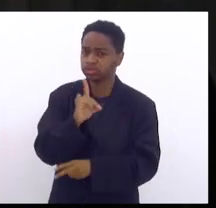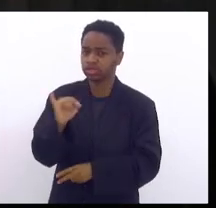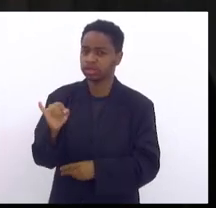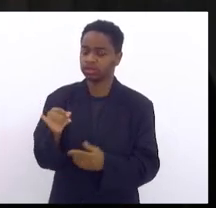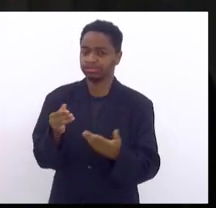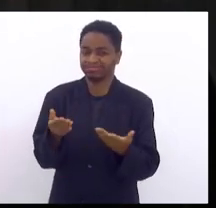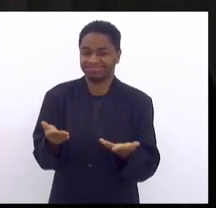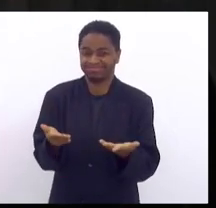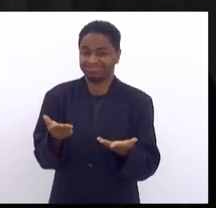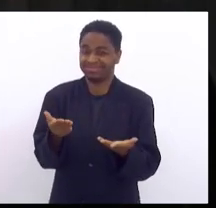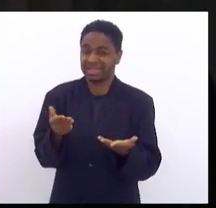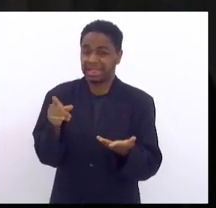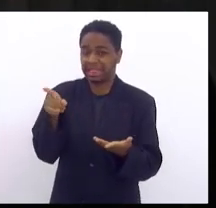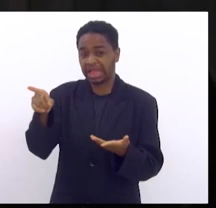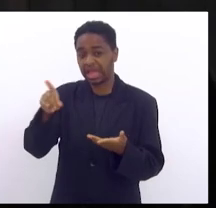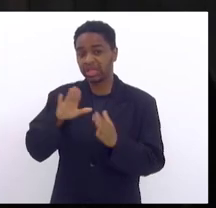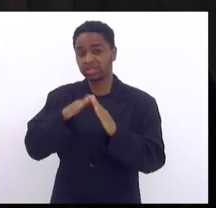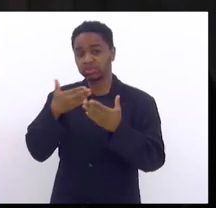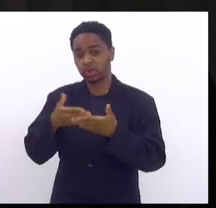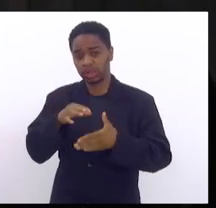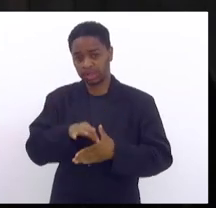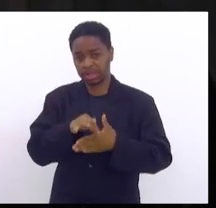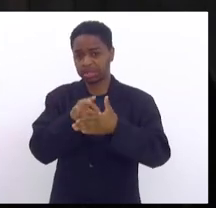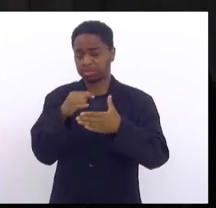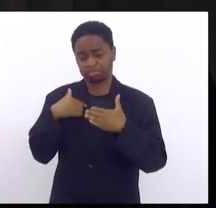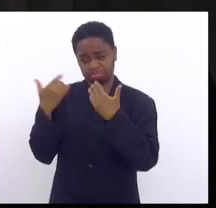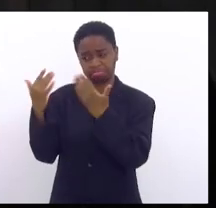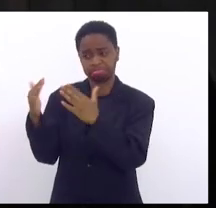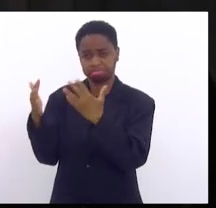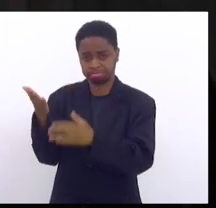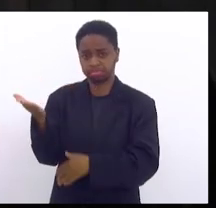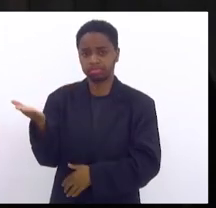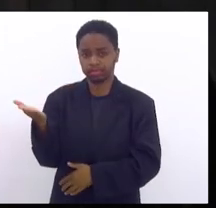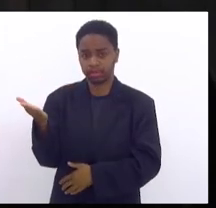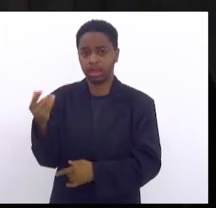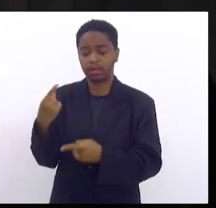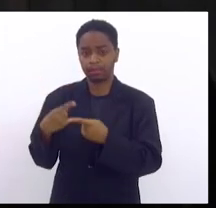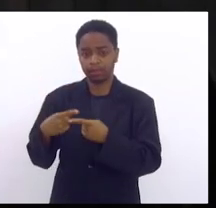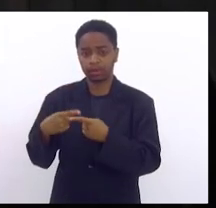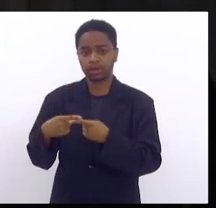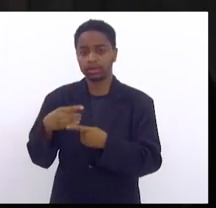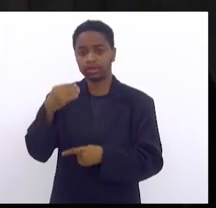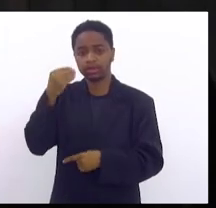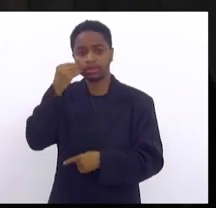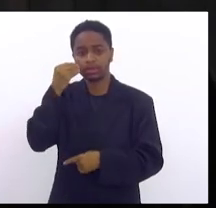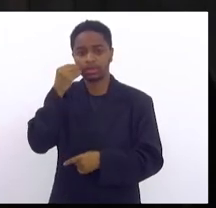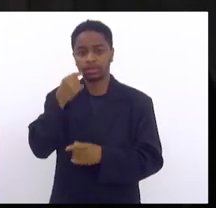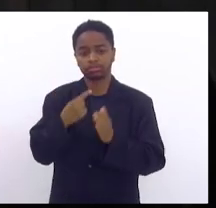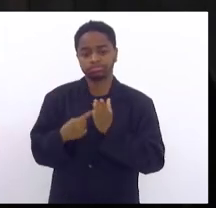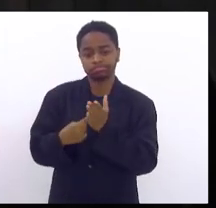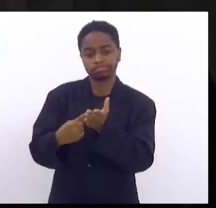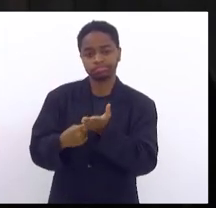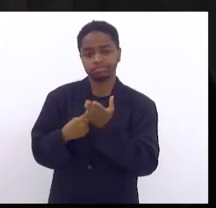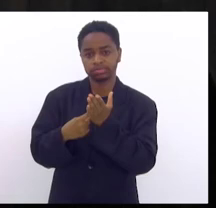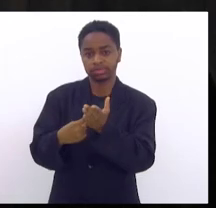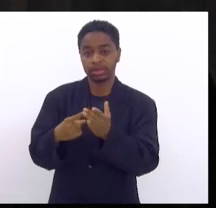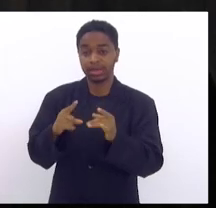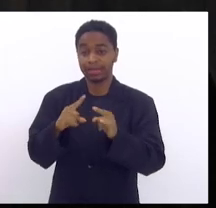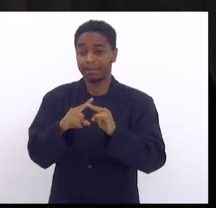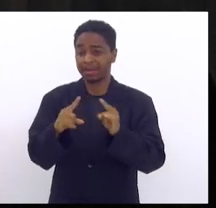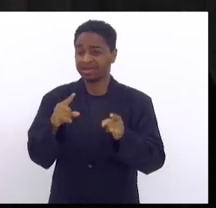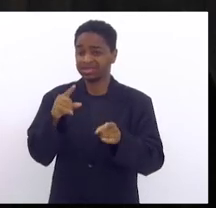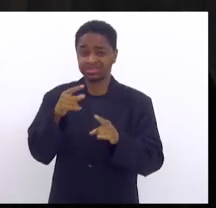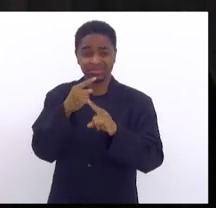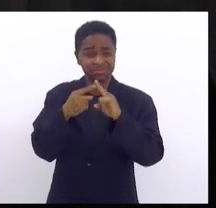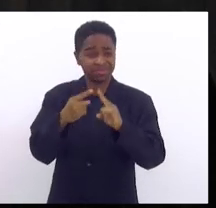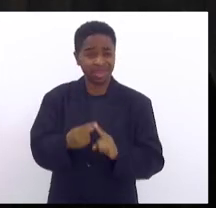mais que no colégio de líderes, eu louvo o colégio de líderes, tente-se se construir acordos, é muito